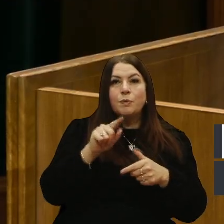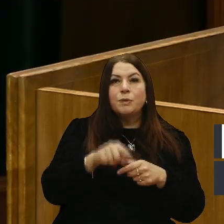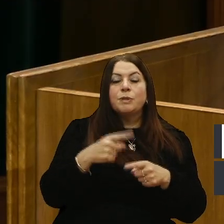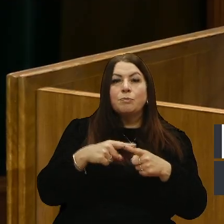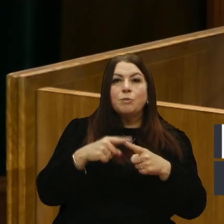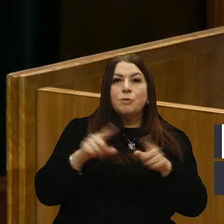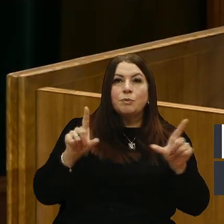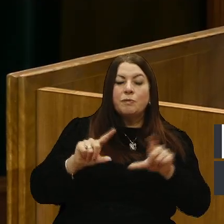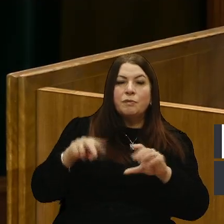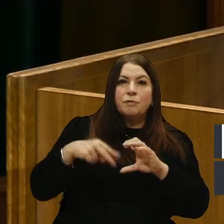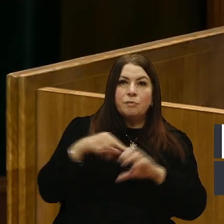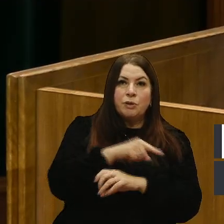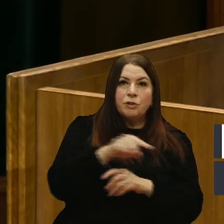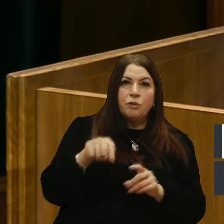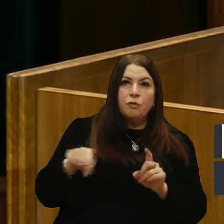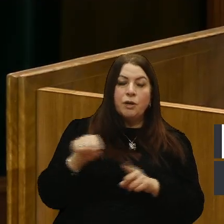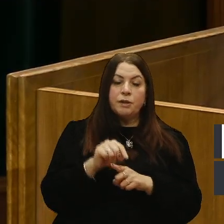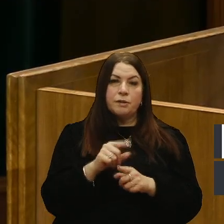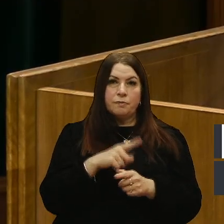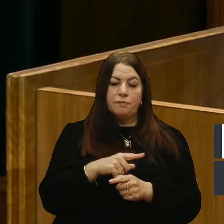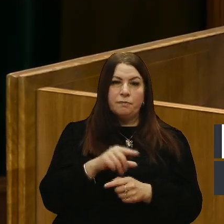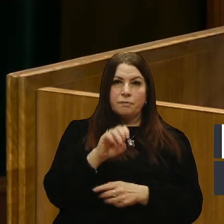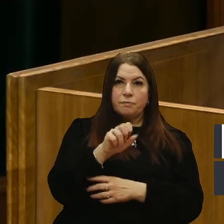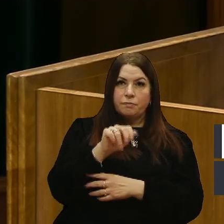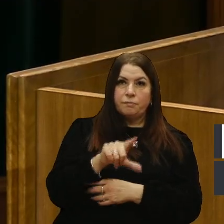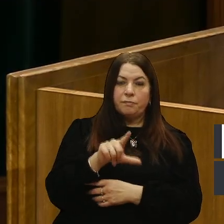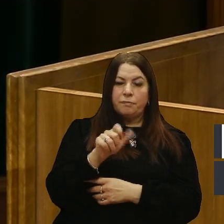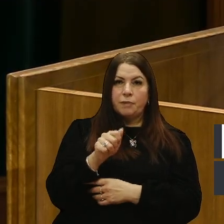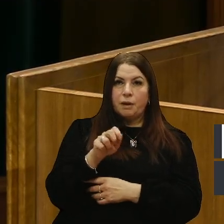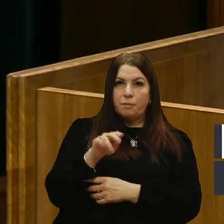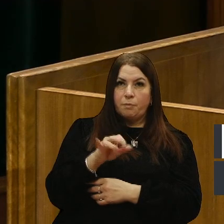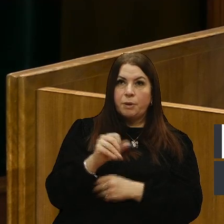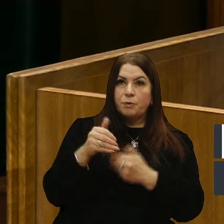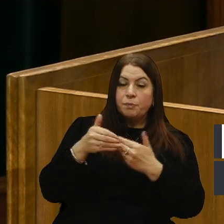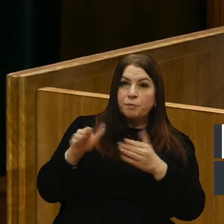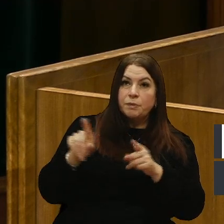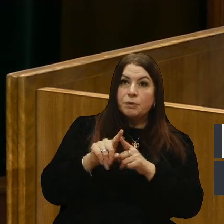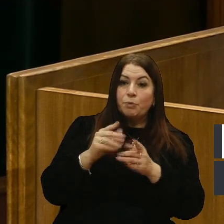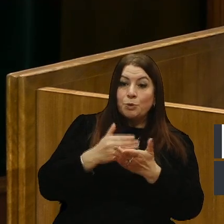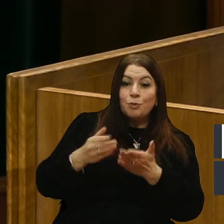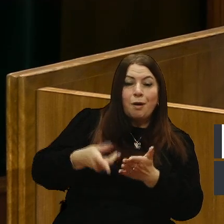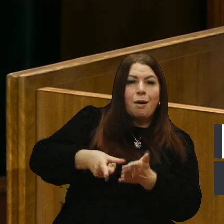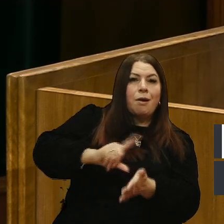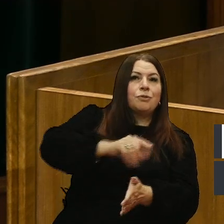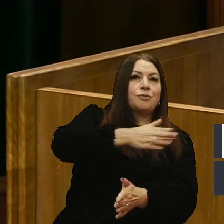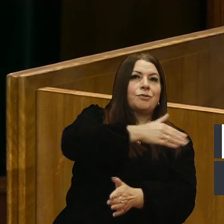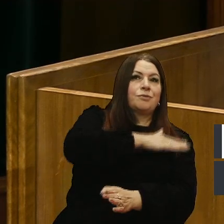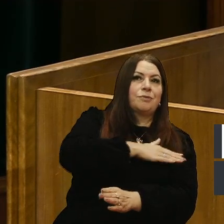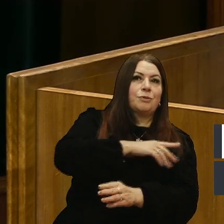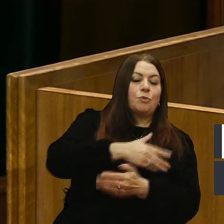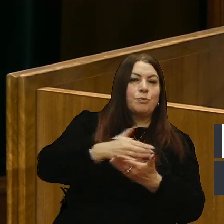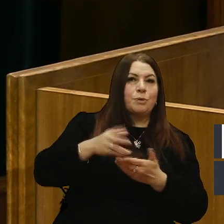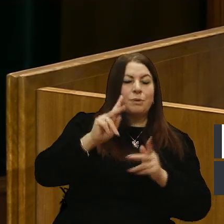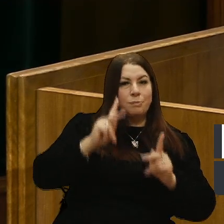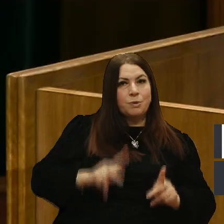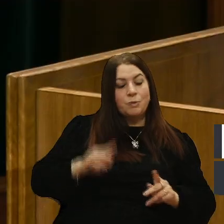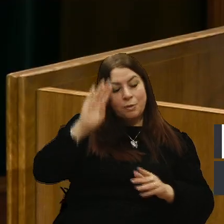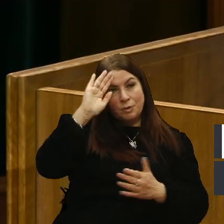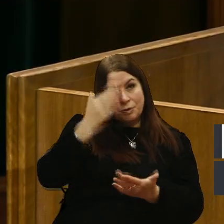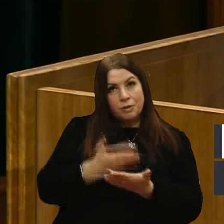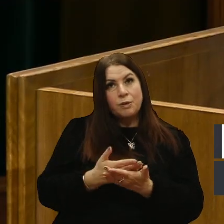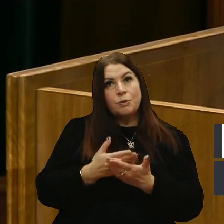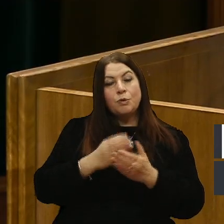porque a TV Câmara em sinal aberto não nasce hoje. Ela começou muito antes de nós. Ela começou com pessoas que acreditaram